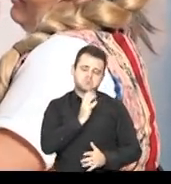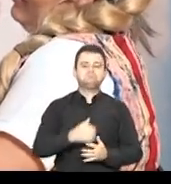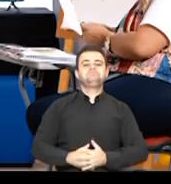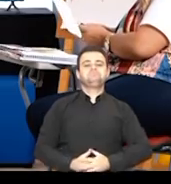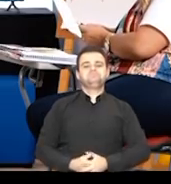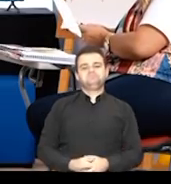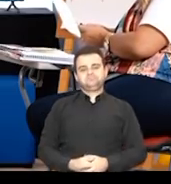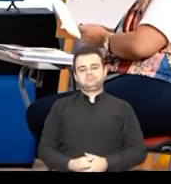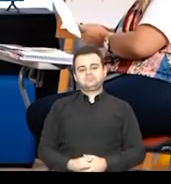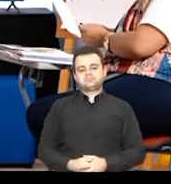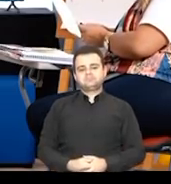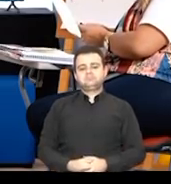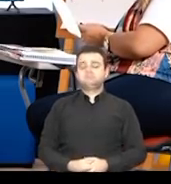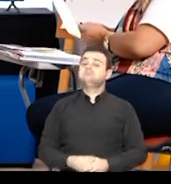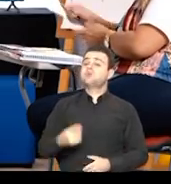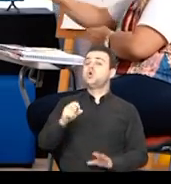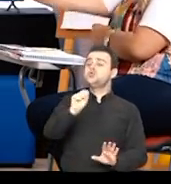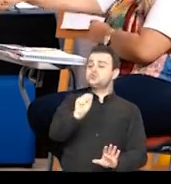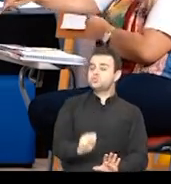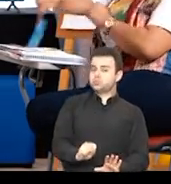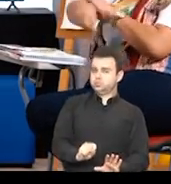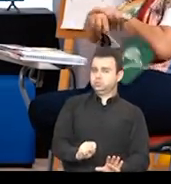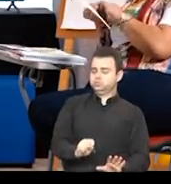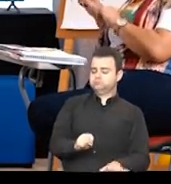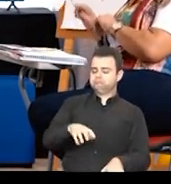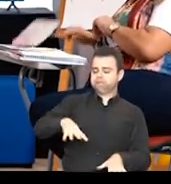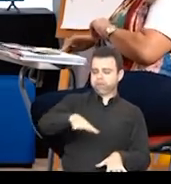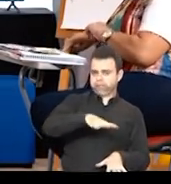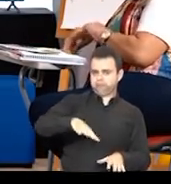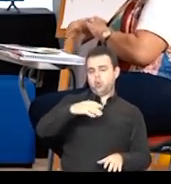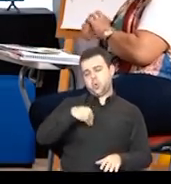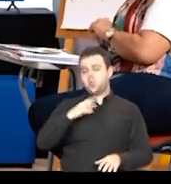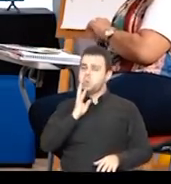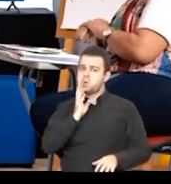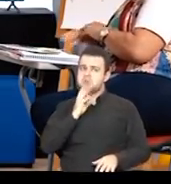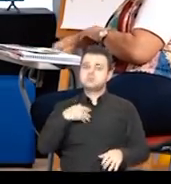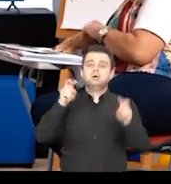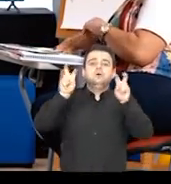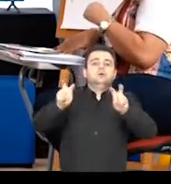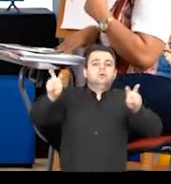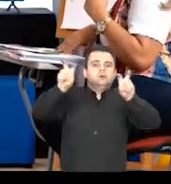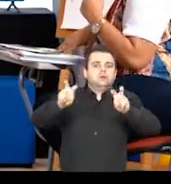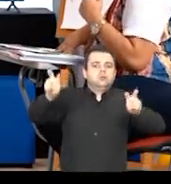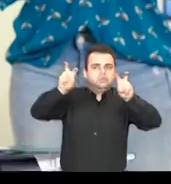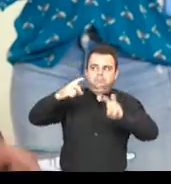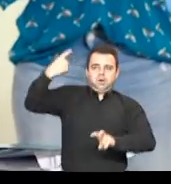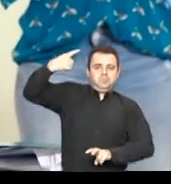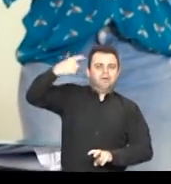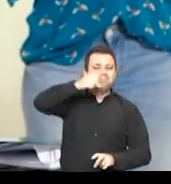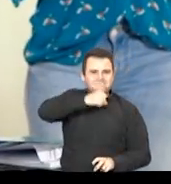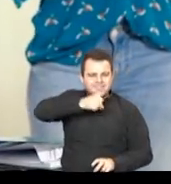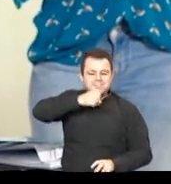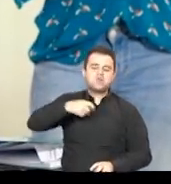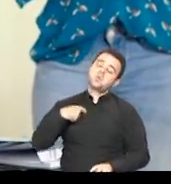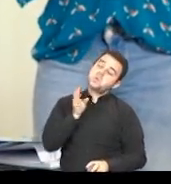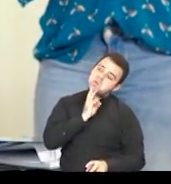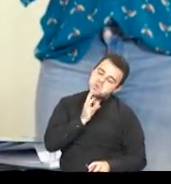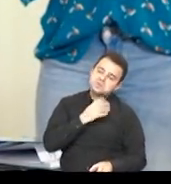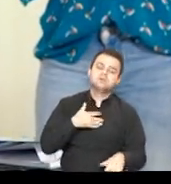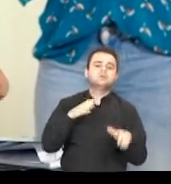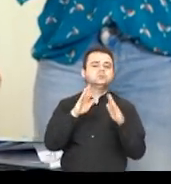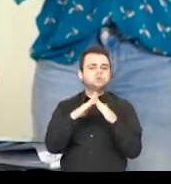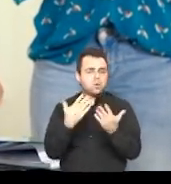conheço. Eu conheço a Zona Sul. Eu conheço o Rio Preto Shopping, que é o primeiro da cidade. Conheço a